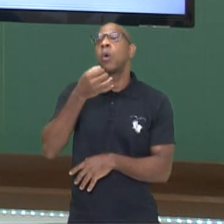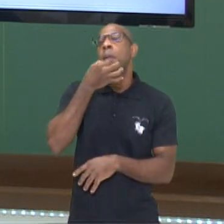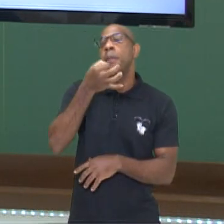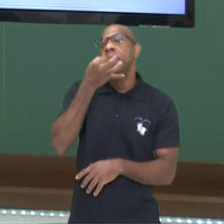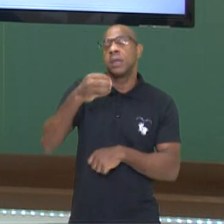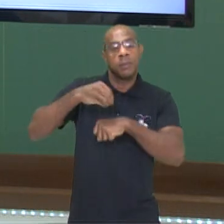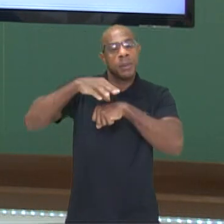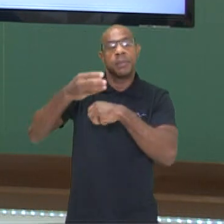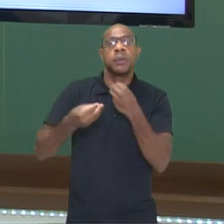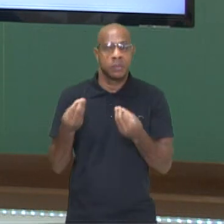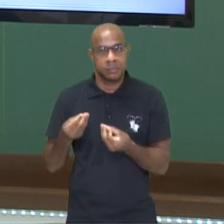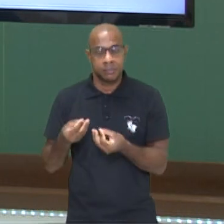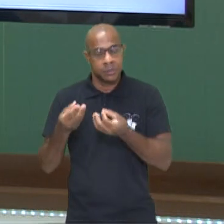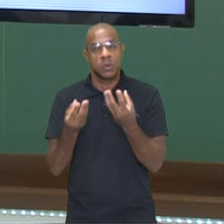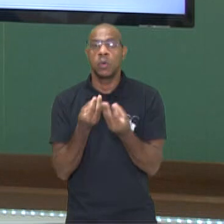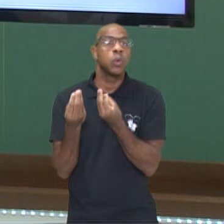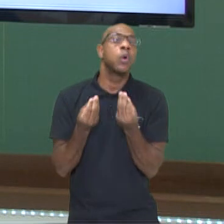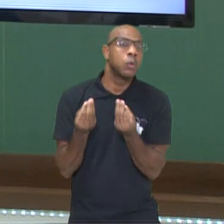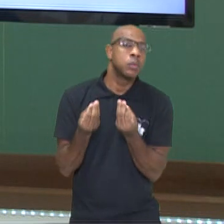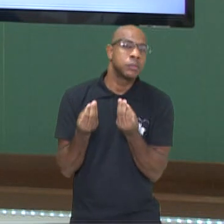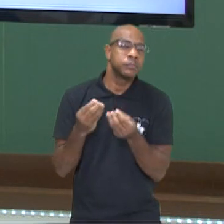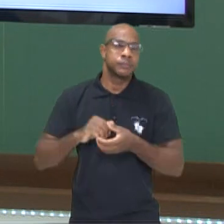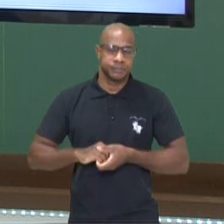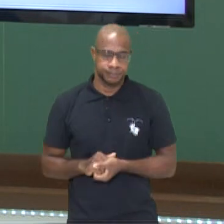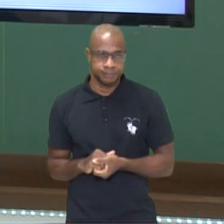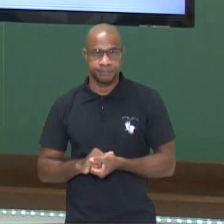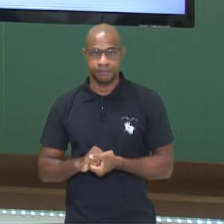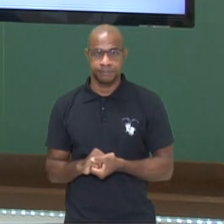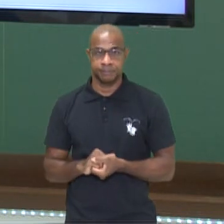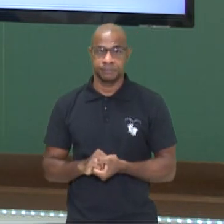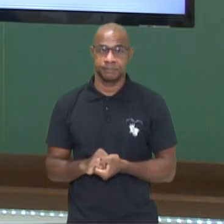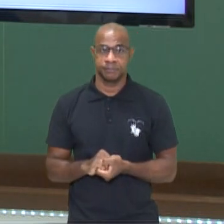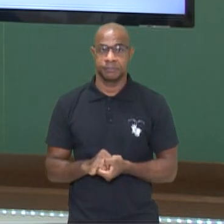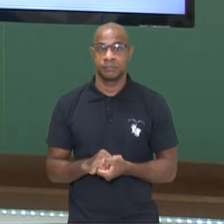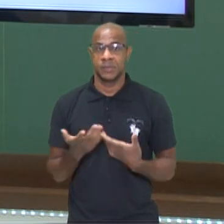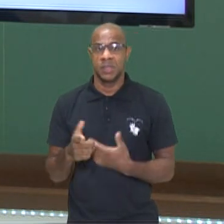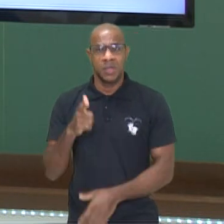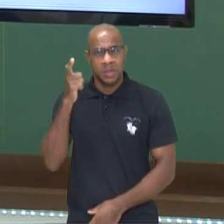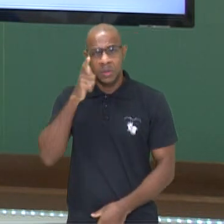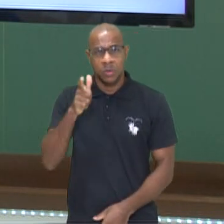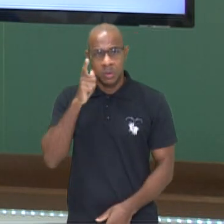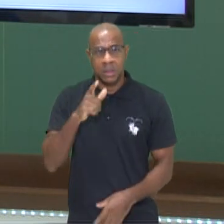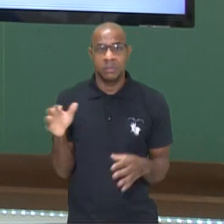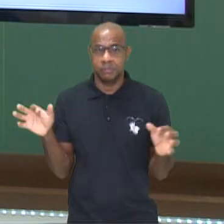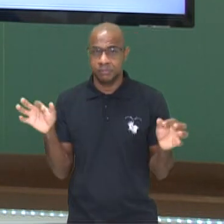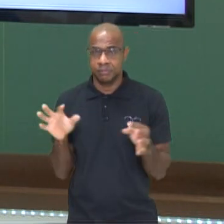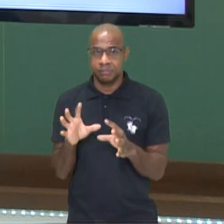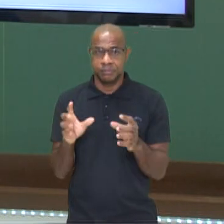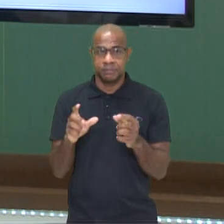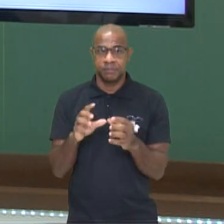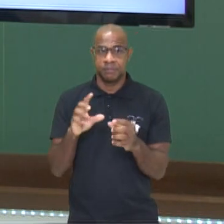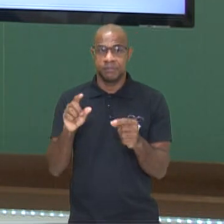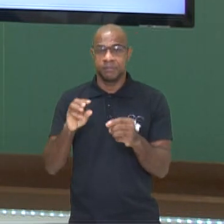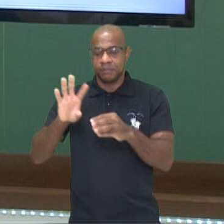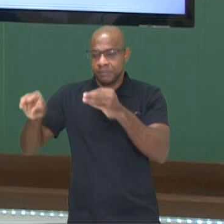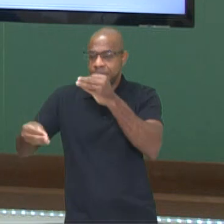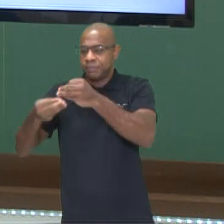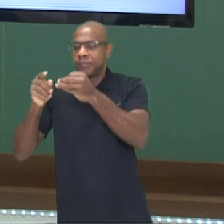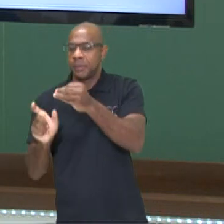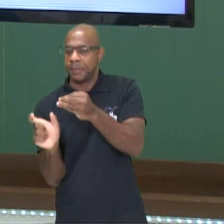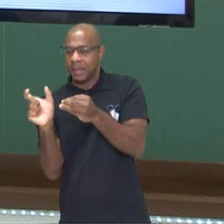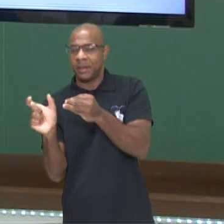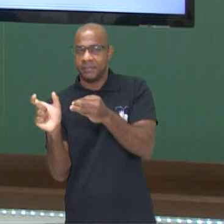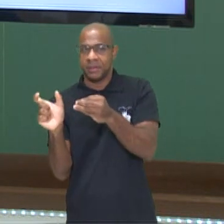você qualifica esse tipo de programa? Consegue completar essa frase com uma